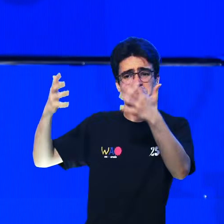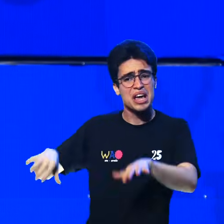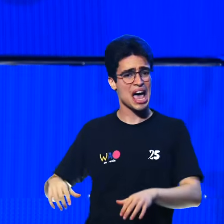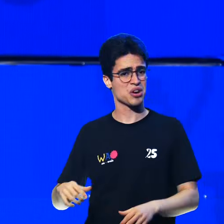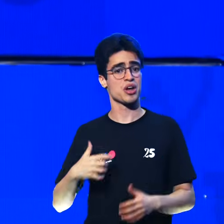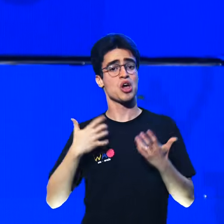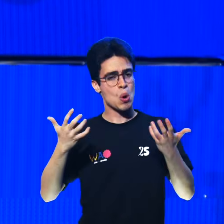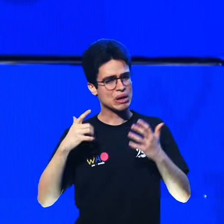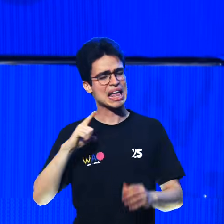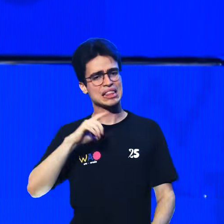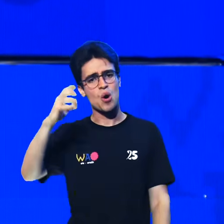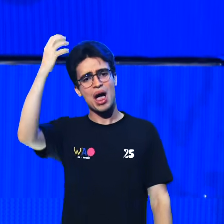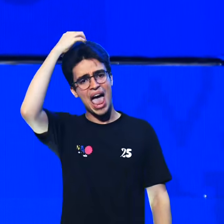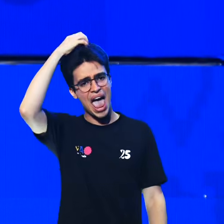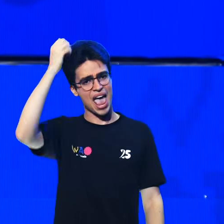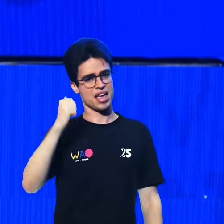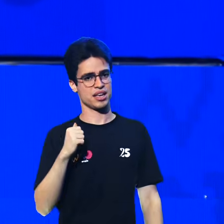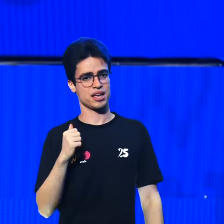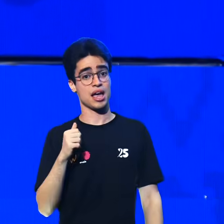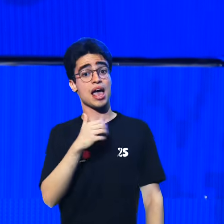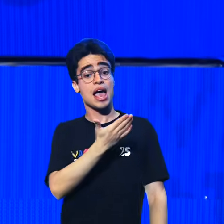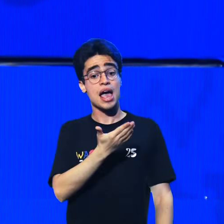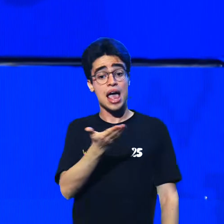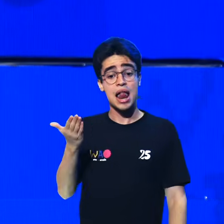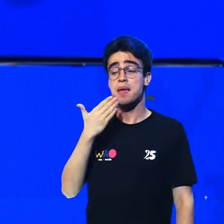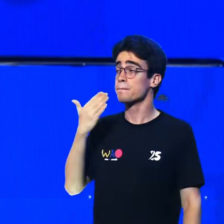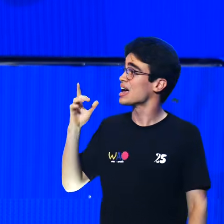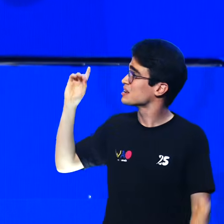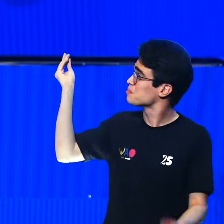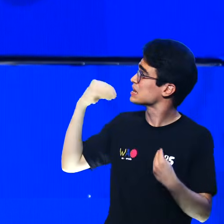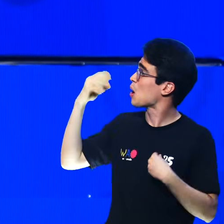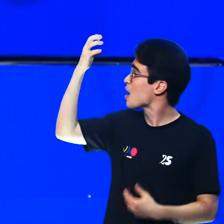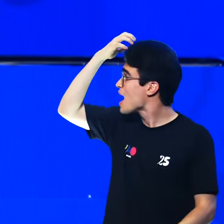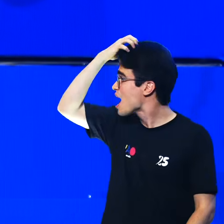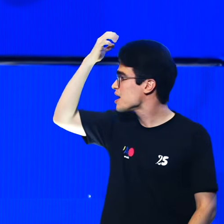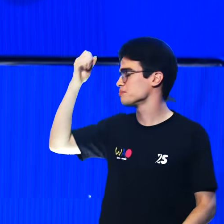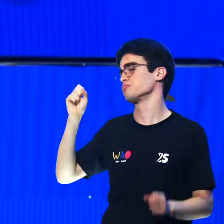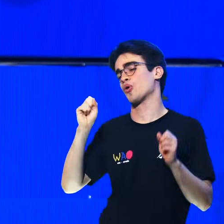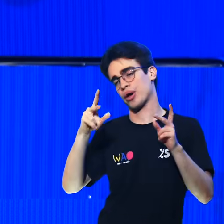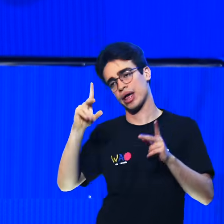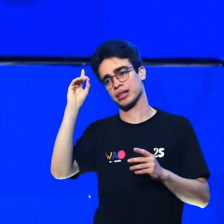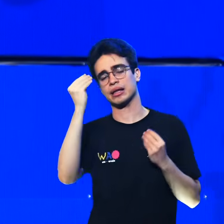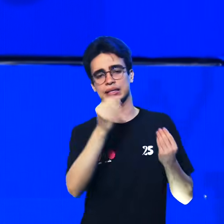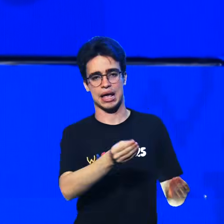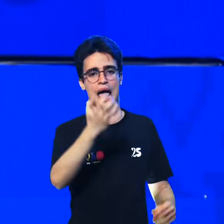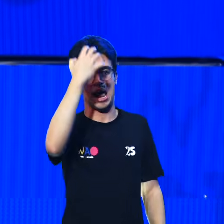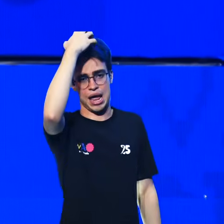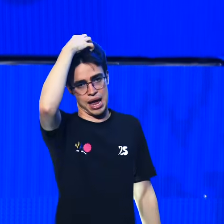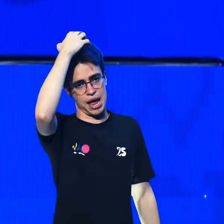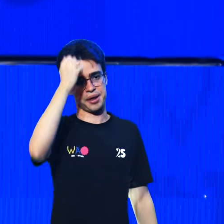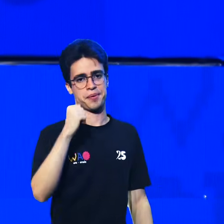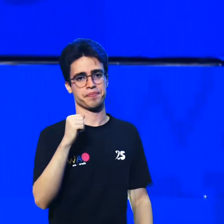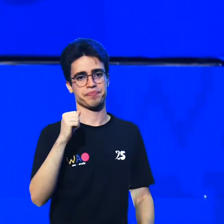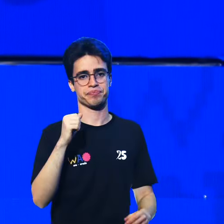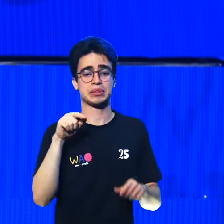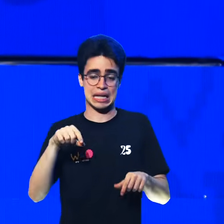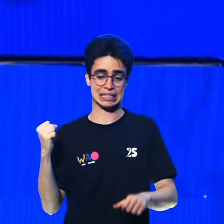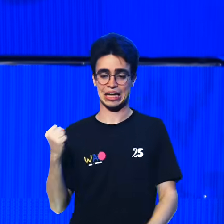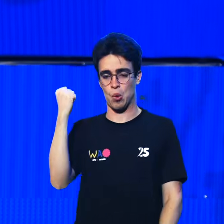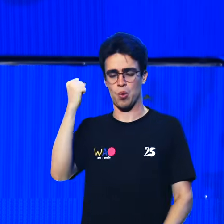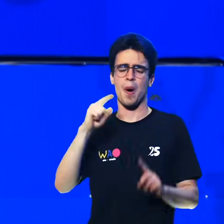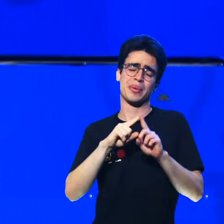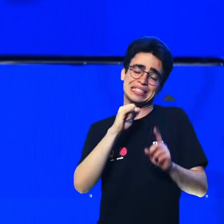outras nações. Eles pedem um rei e Deus dá um rei. Saul, lamentavelmente, se afasta do